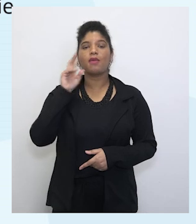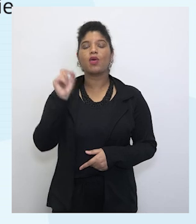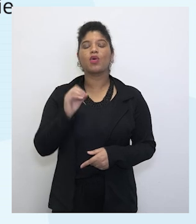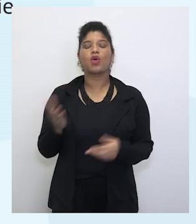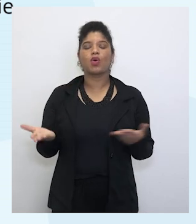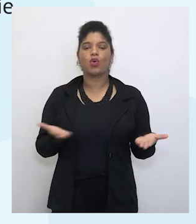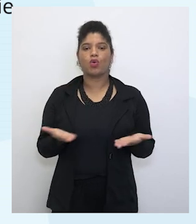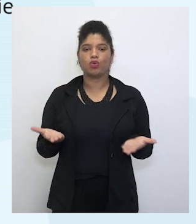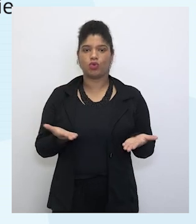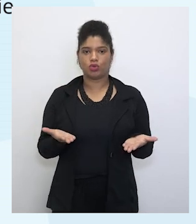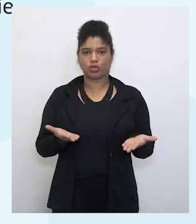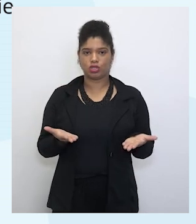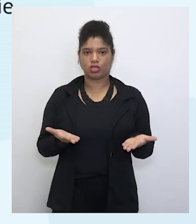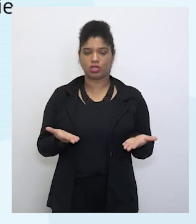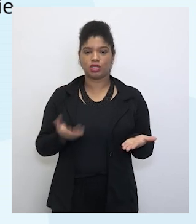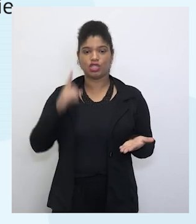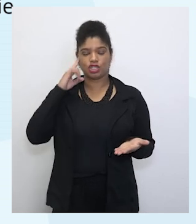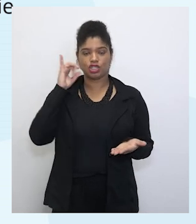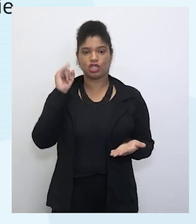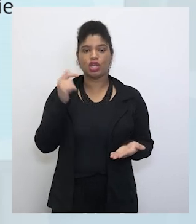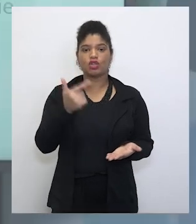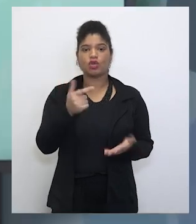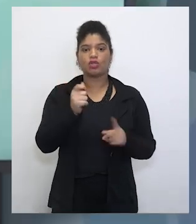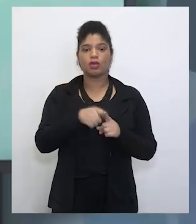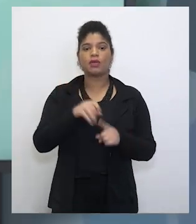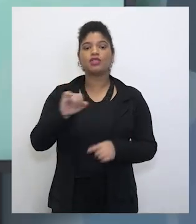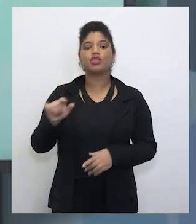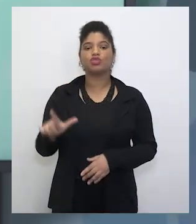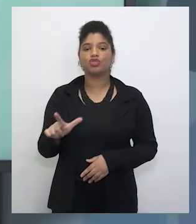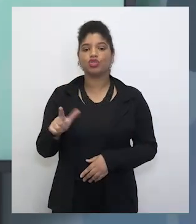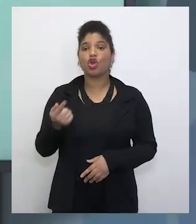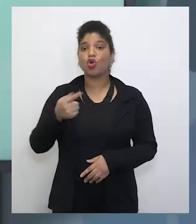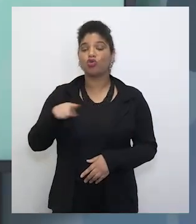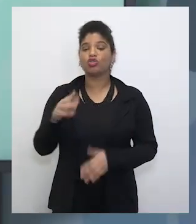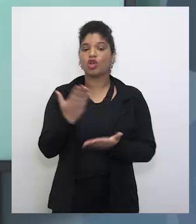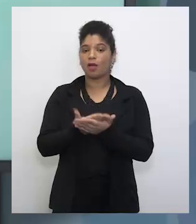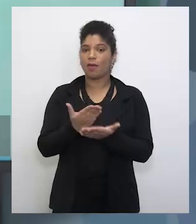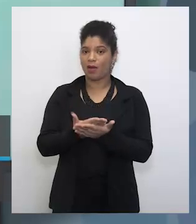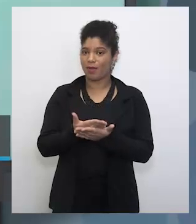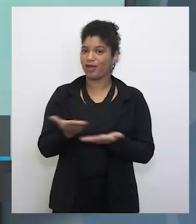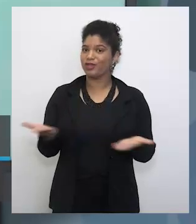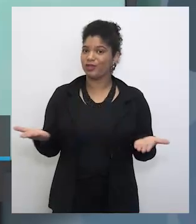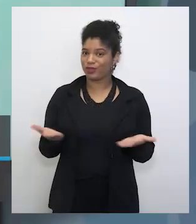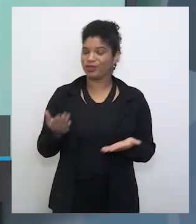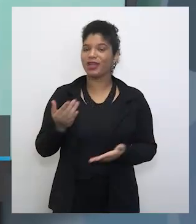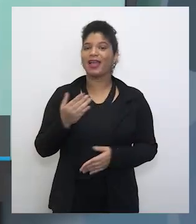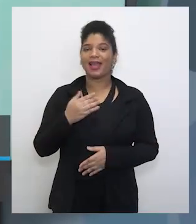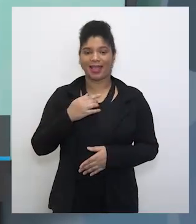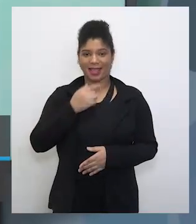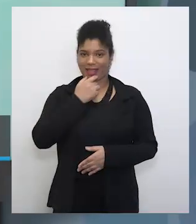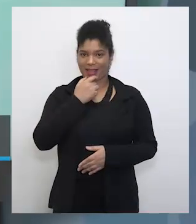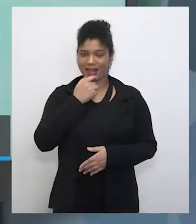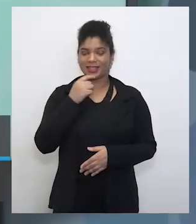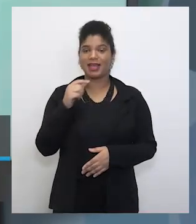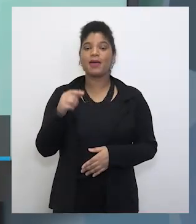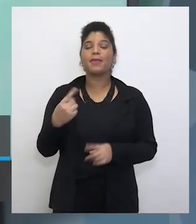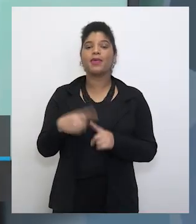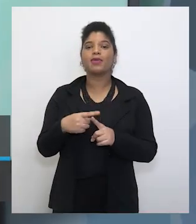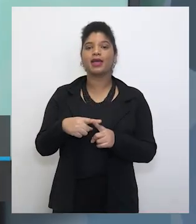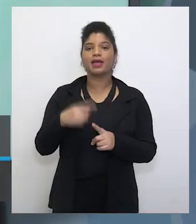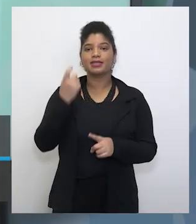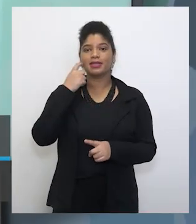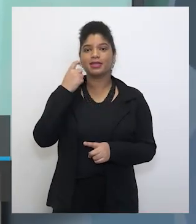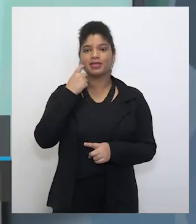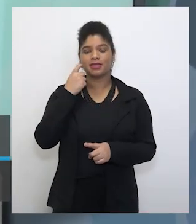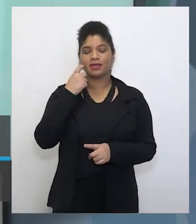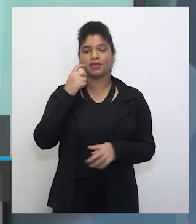hoje, dia 2 de julho, é a última aula de língua inglesa. Belezinha? Sexta-feira que vem é feriado,